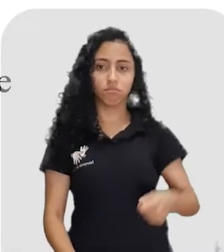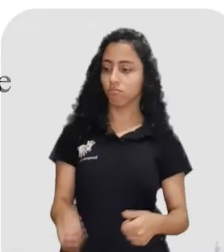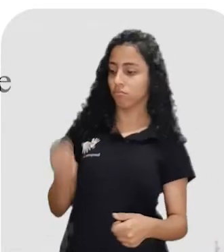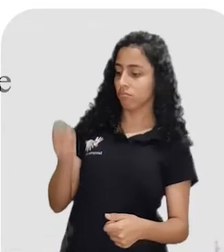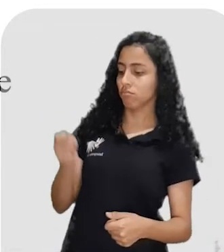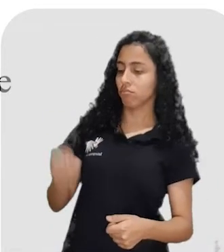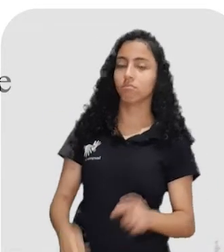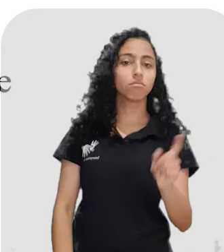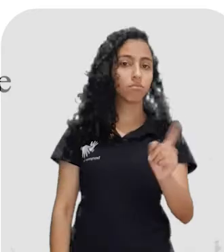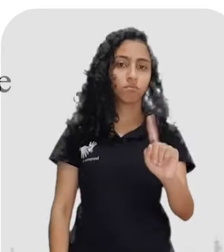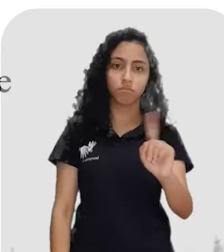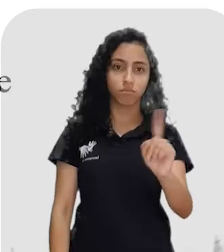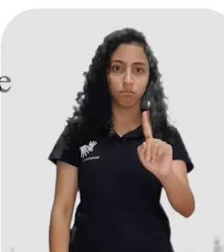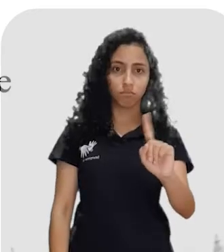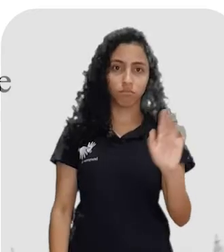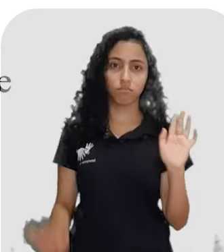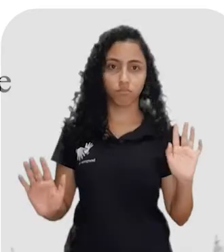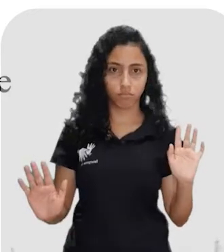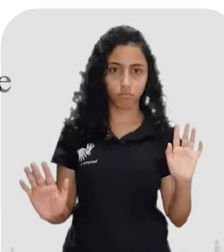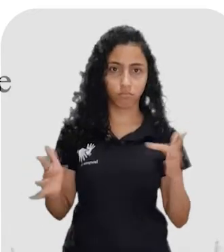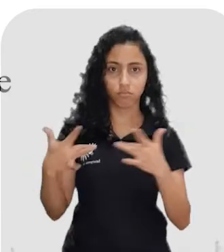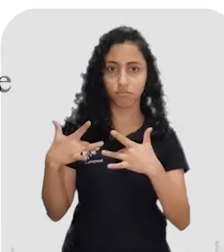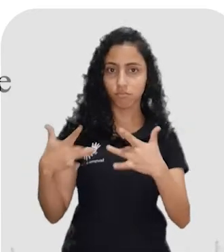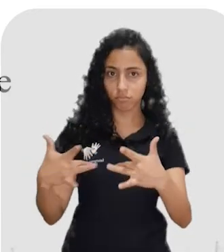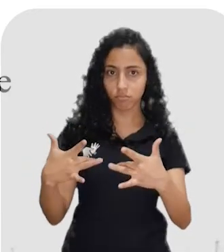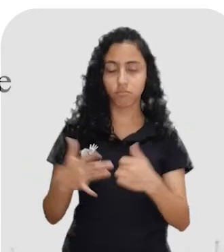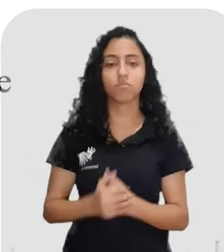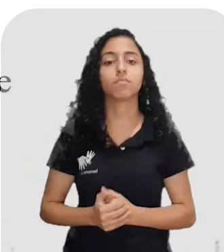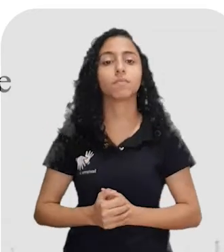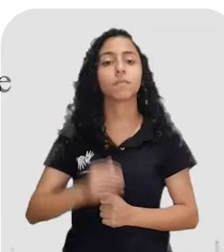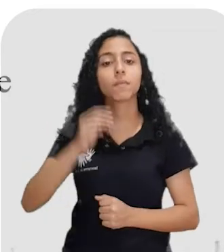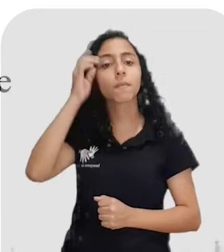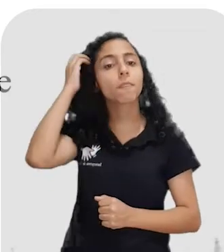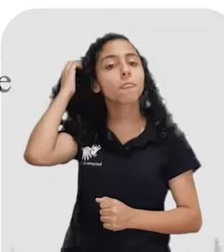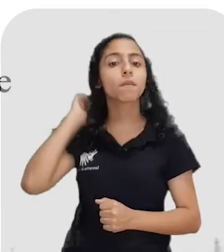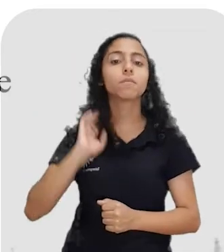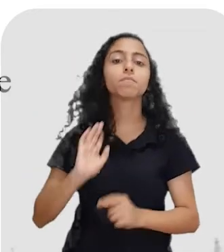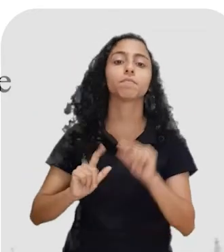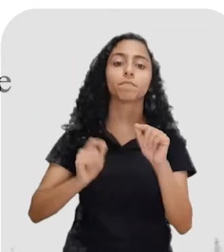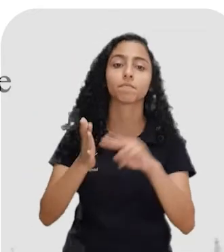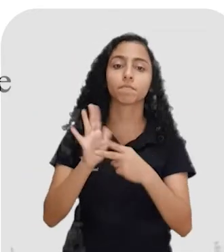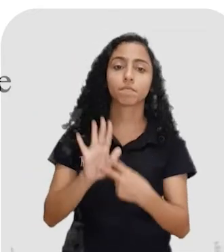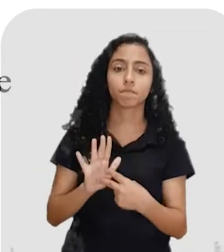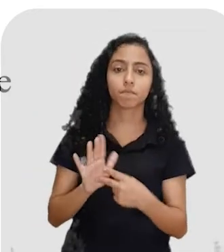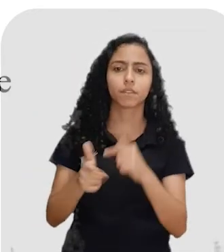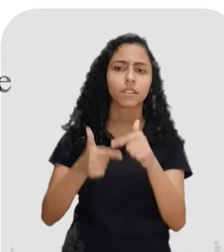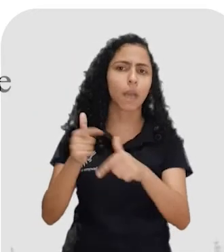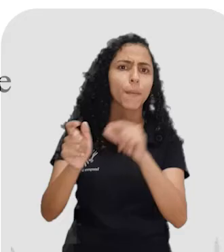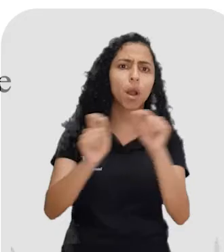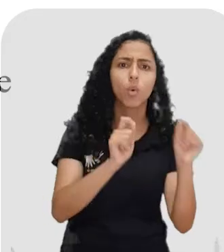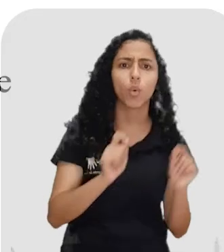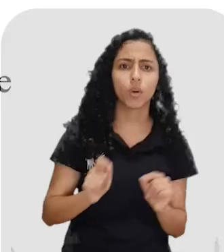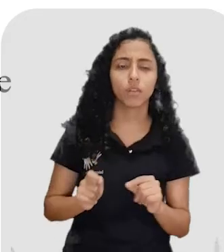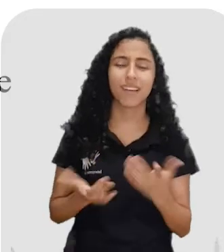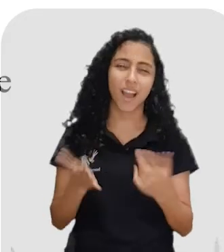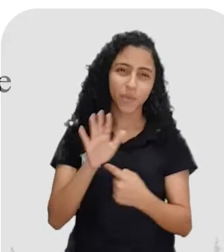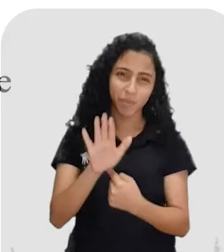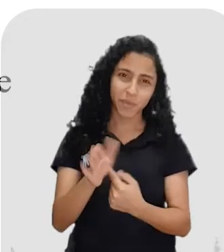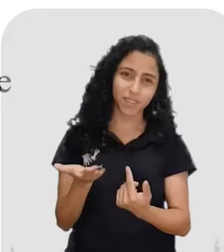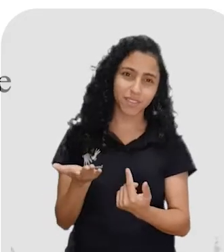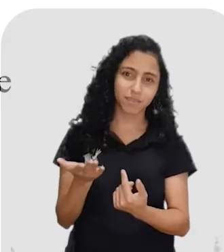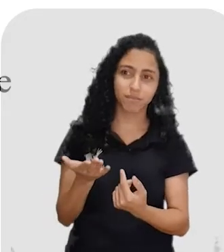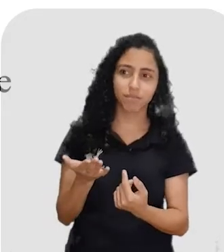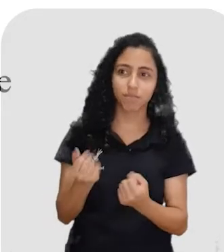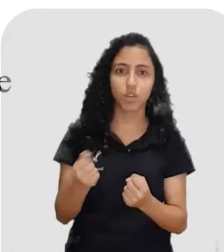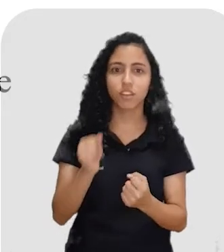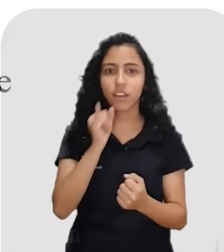Isso quer dizer que ninguém é obrigado a vender esse serviço. Bom, o que é esse serviço? A gente mostrou um